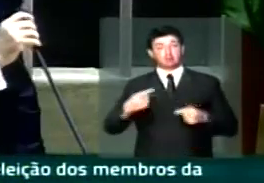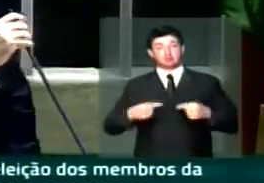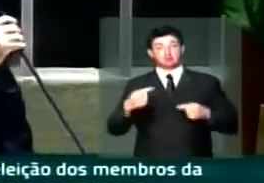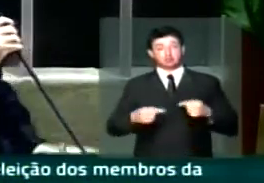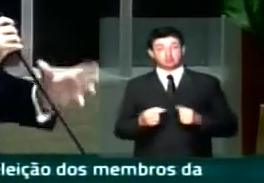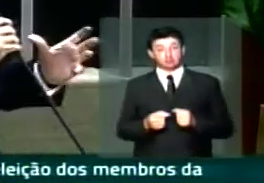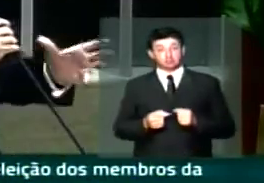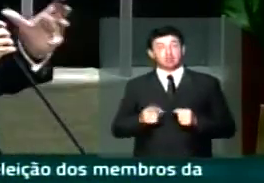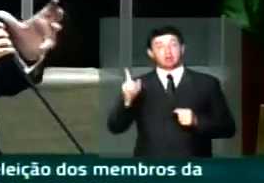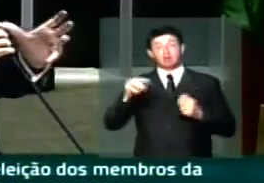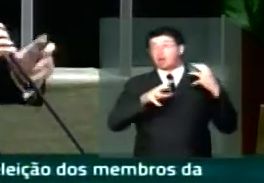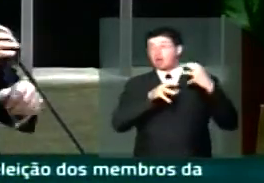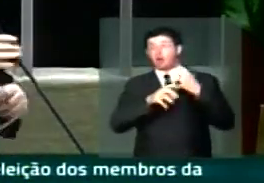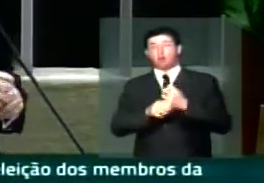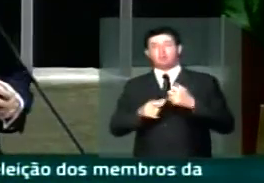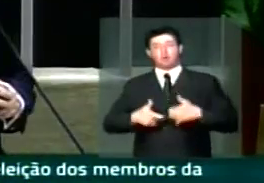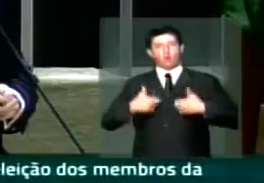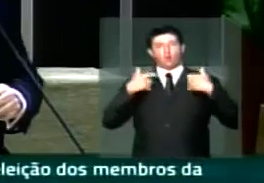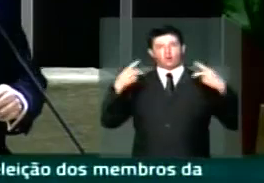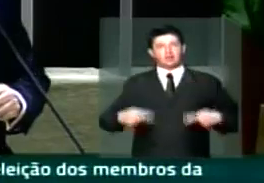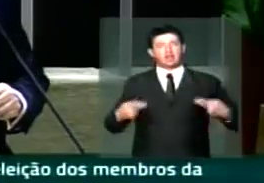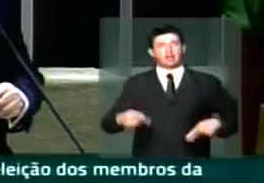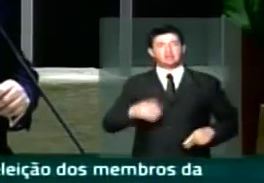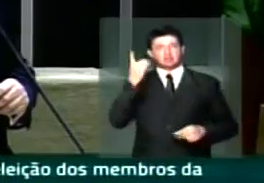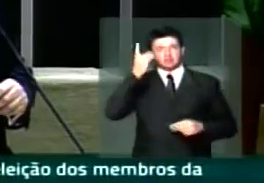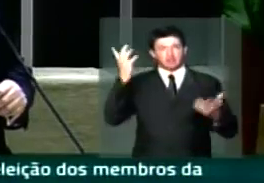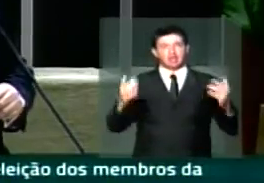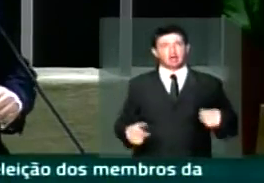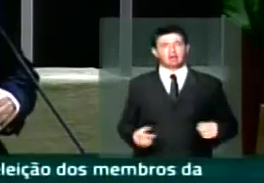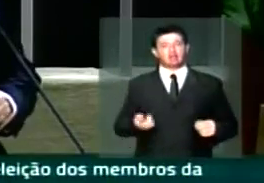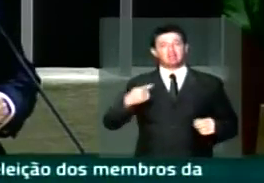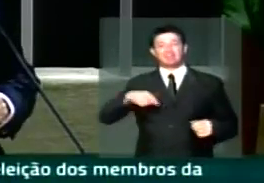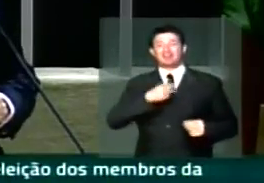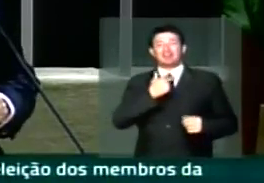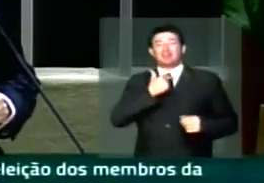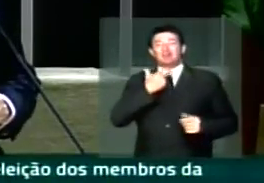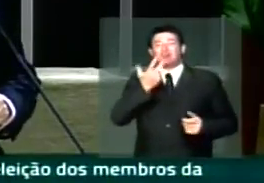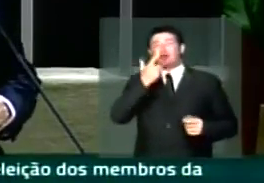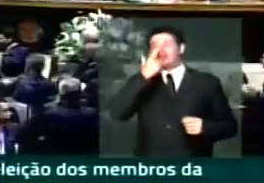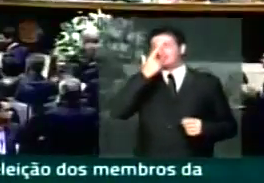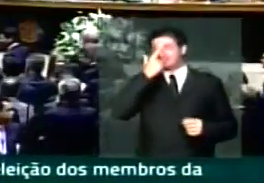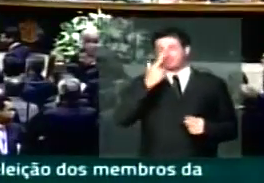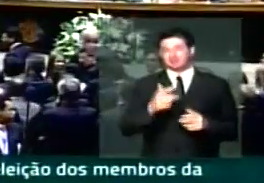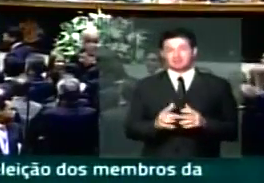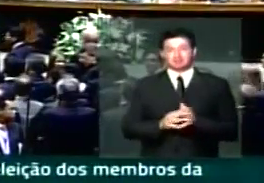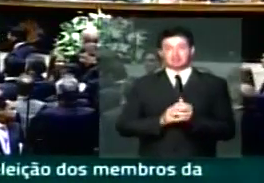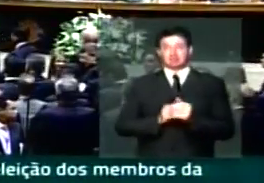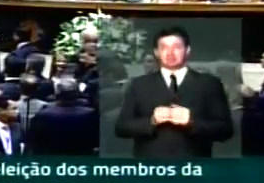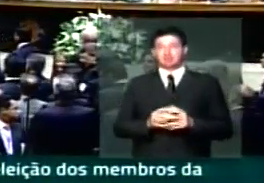discussão que é uma discussão de recuperação do orgulho do parlamento. Nós não podemos chegar